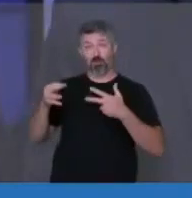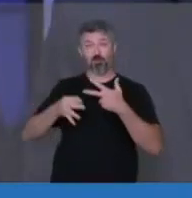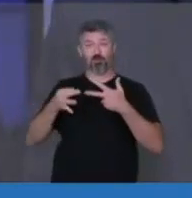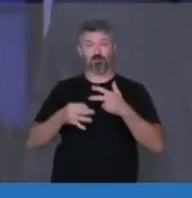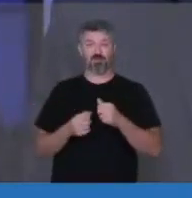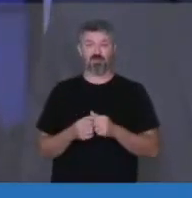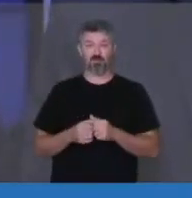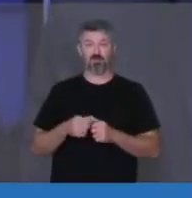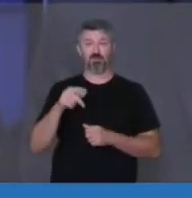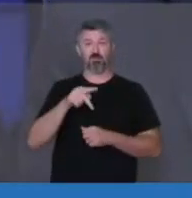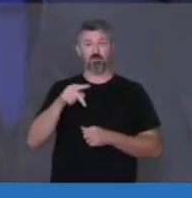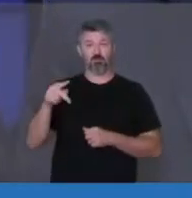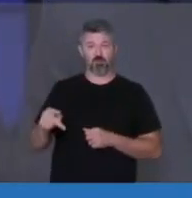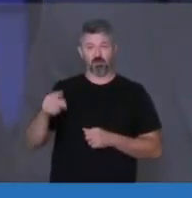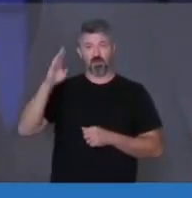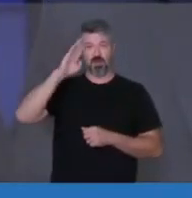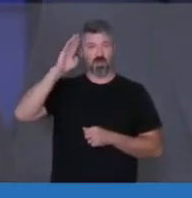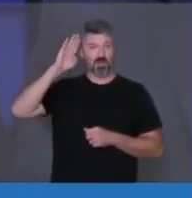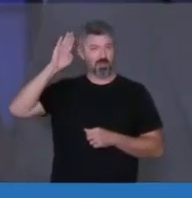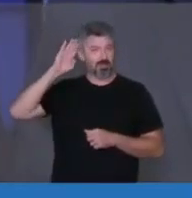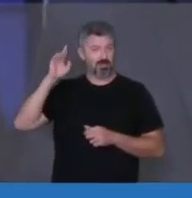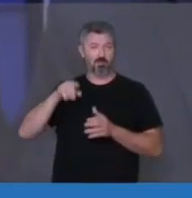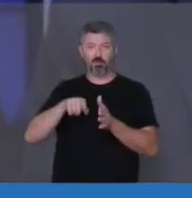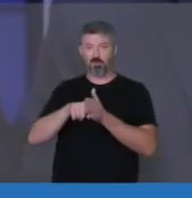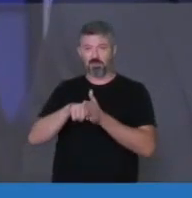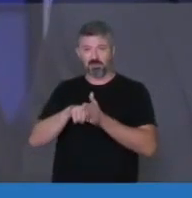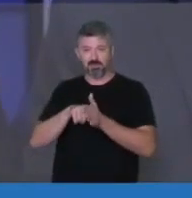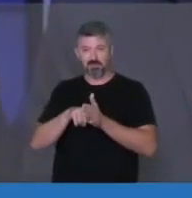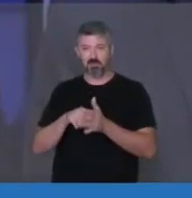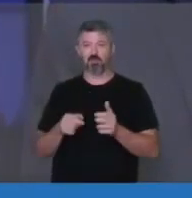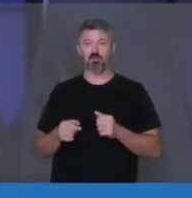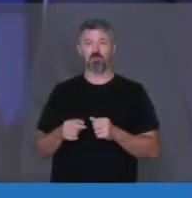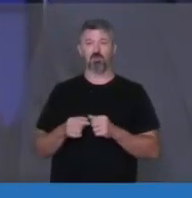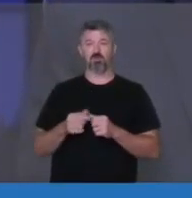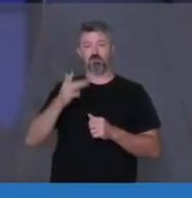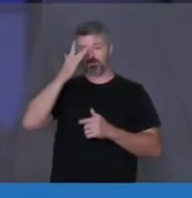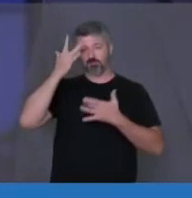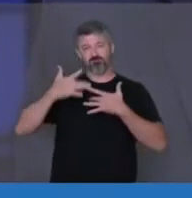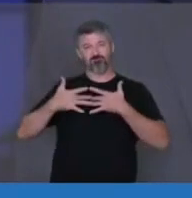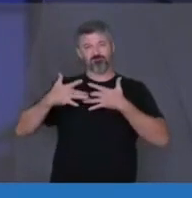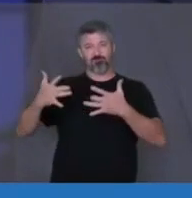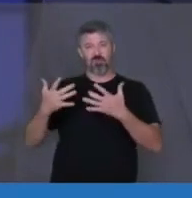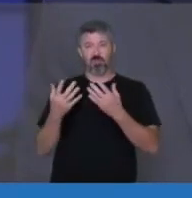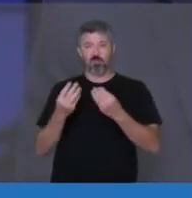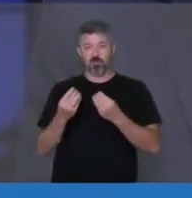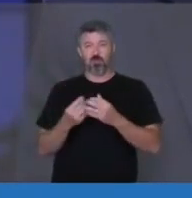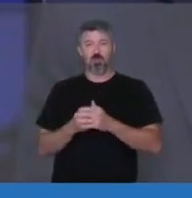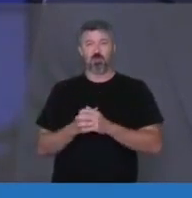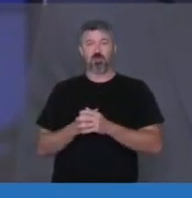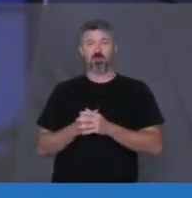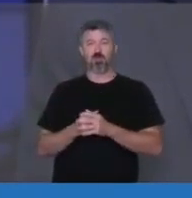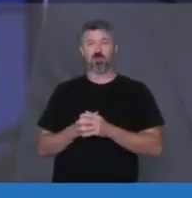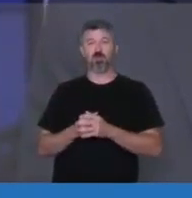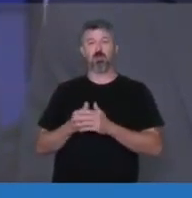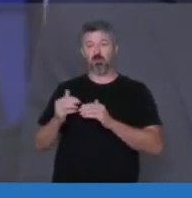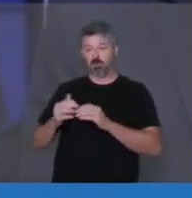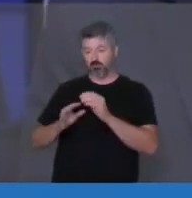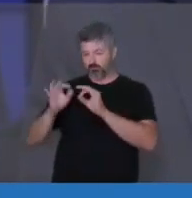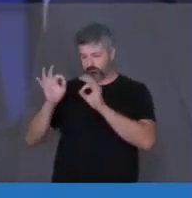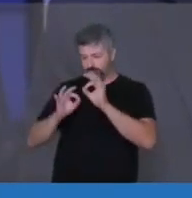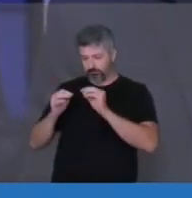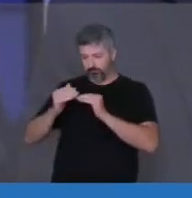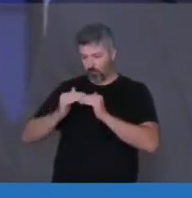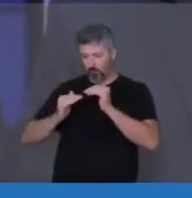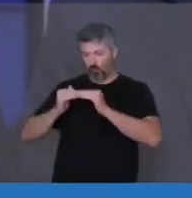consumidores IPTU que todo mundo paga aí eh que tem Casas nas mais diversas cidades eh como é que funciona o